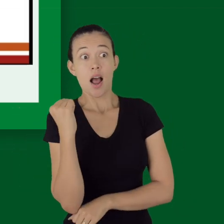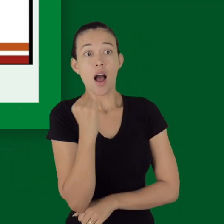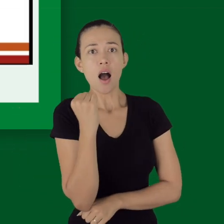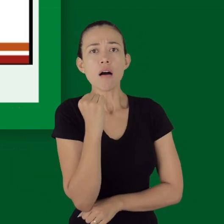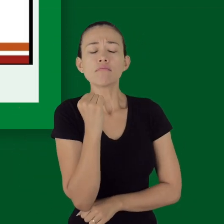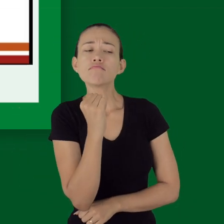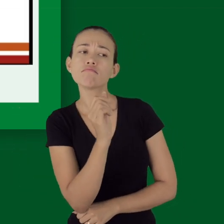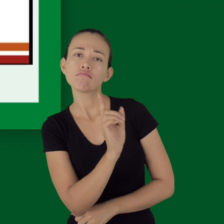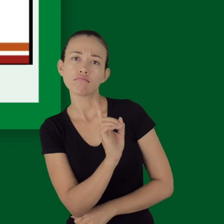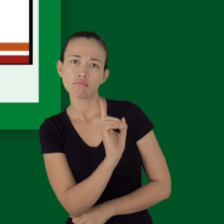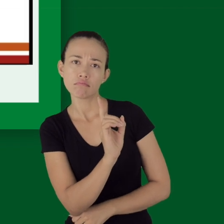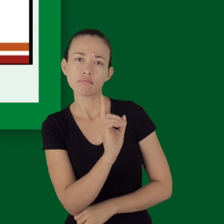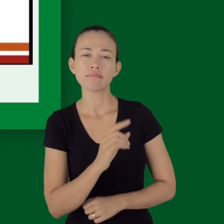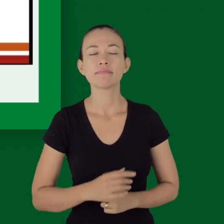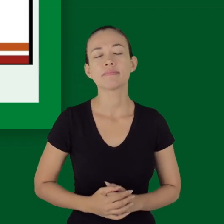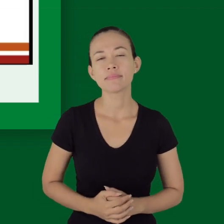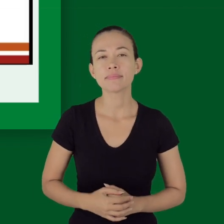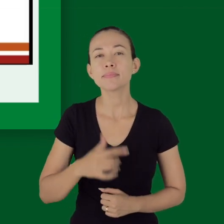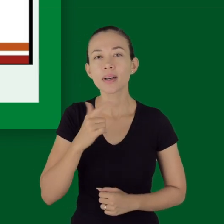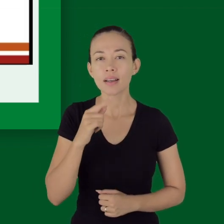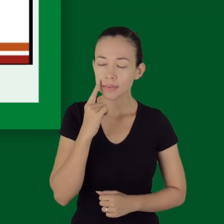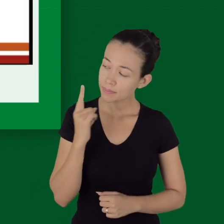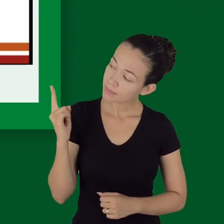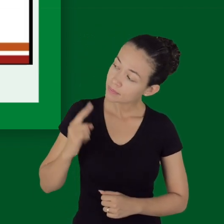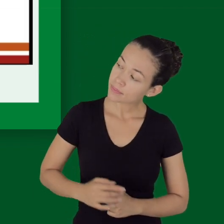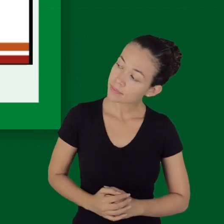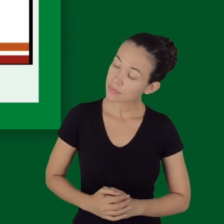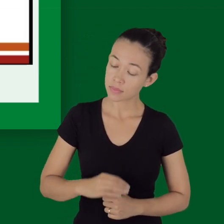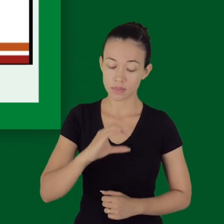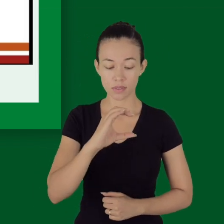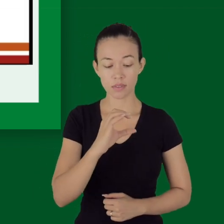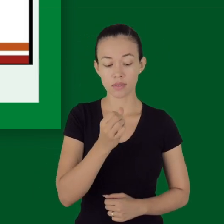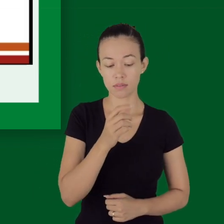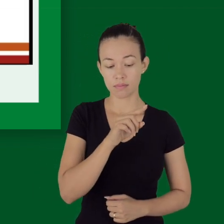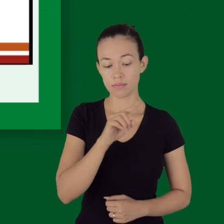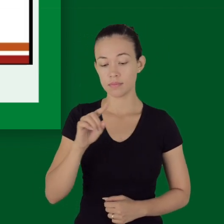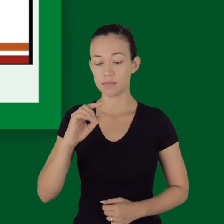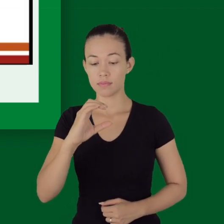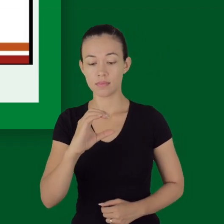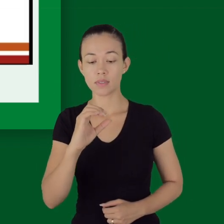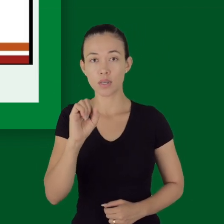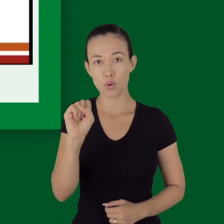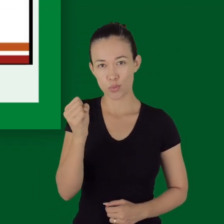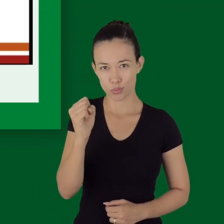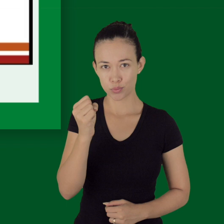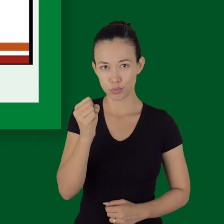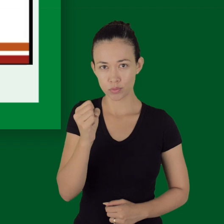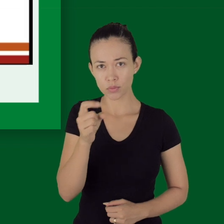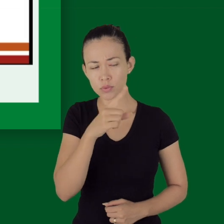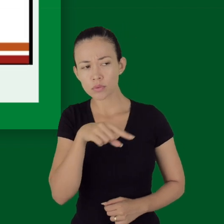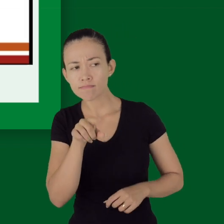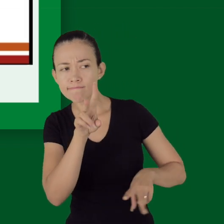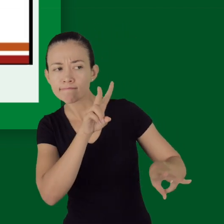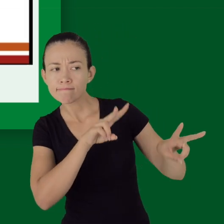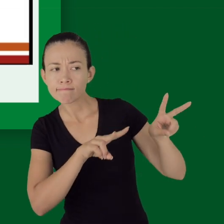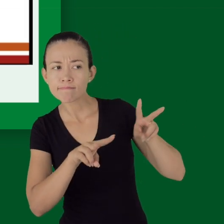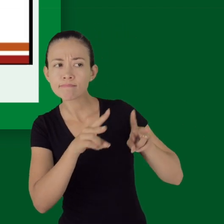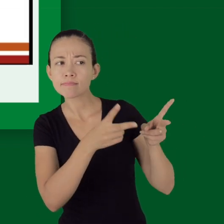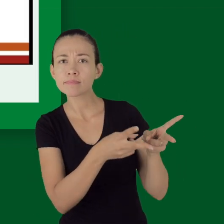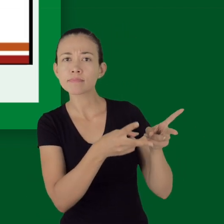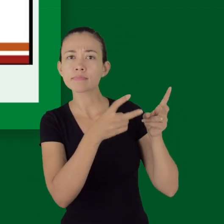alto. Correspondências, né, comprometimento a nível de C6, C7, C8, você pode ter também